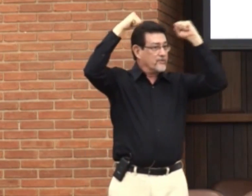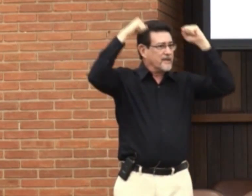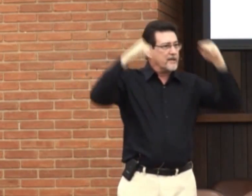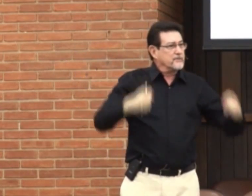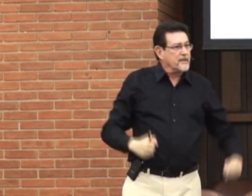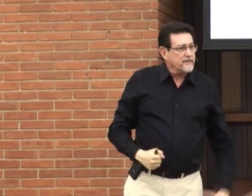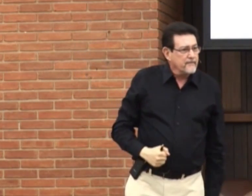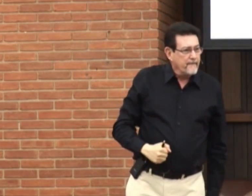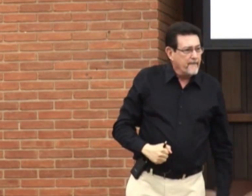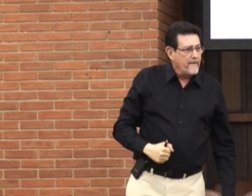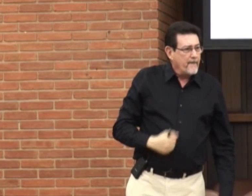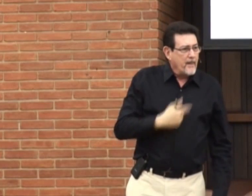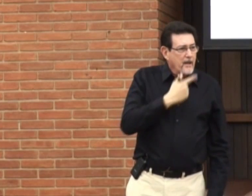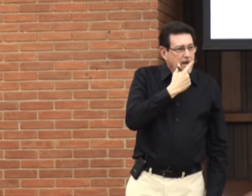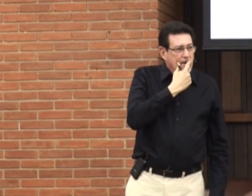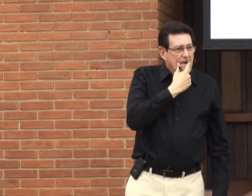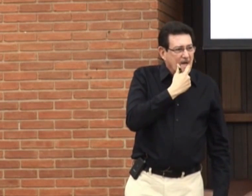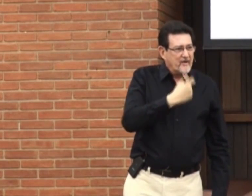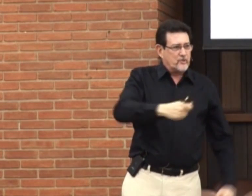aleluia, aleluia, aleluia.